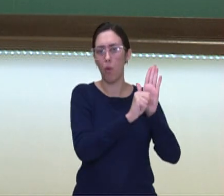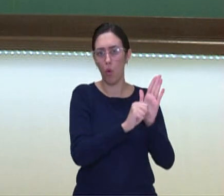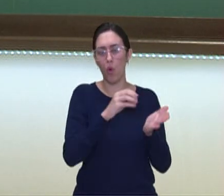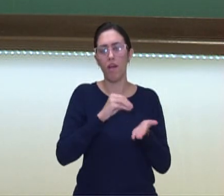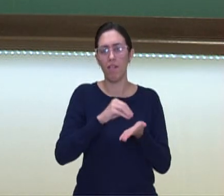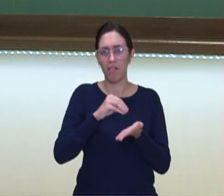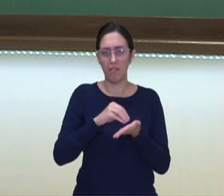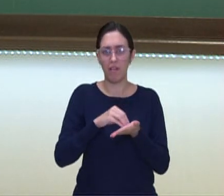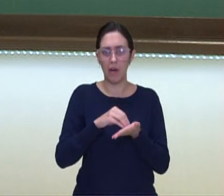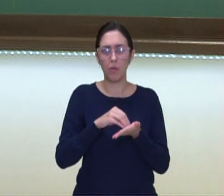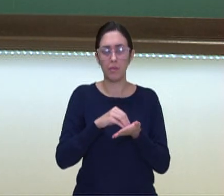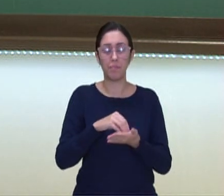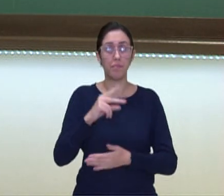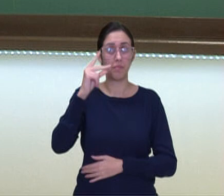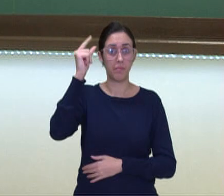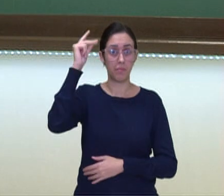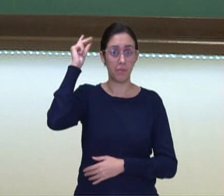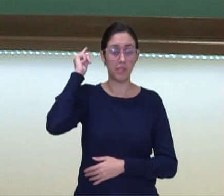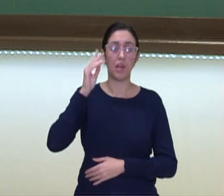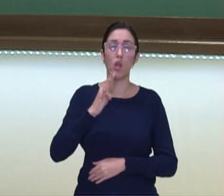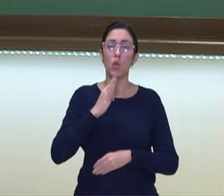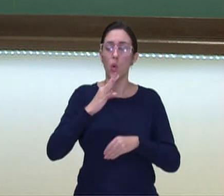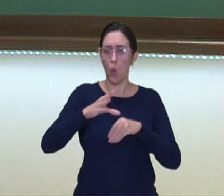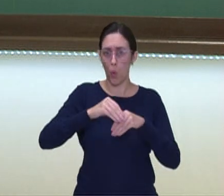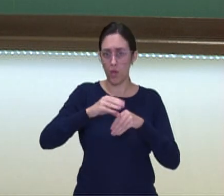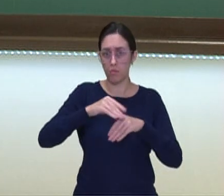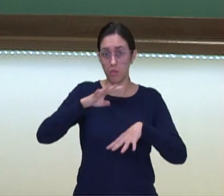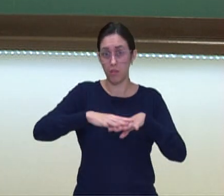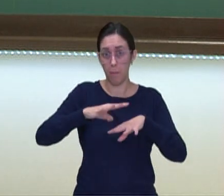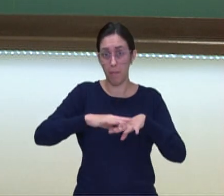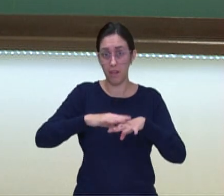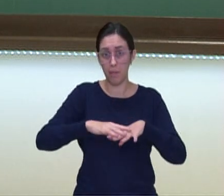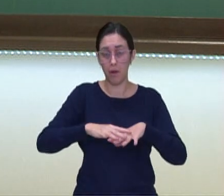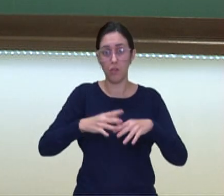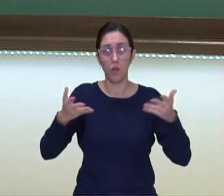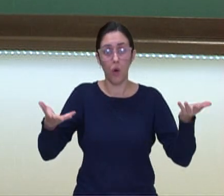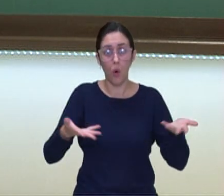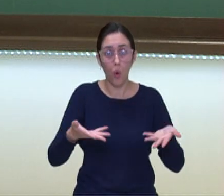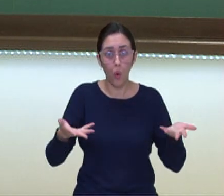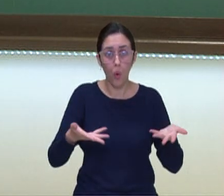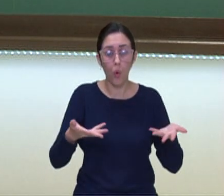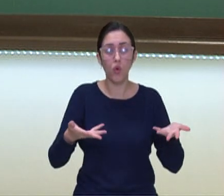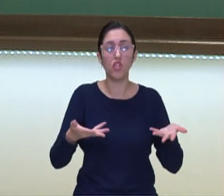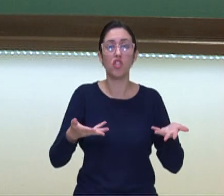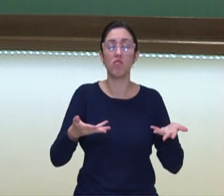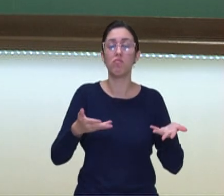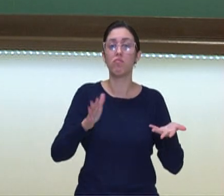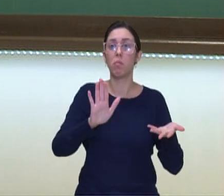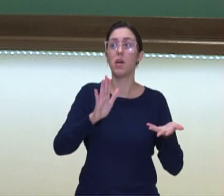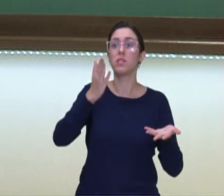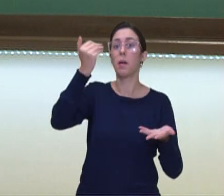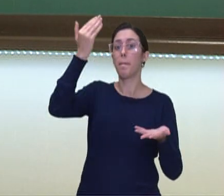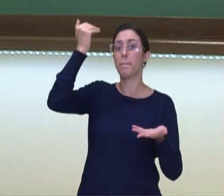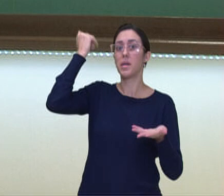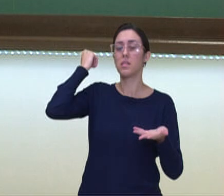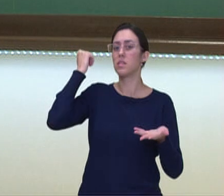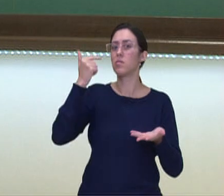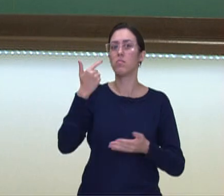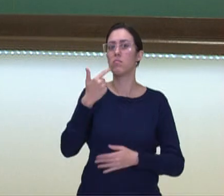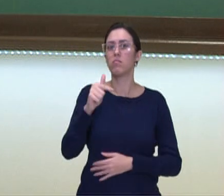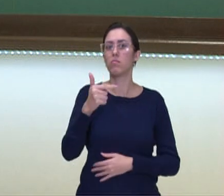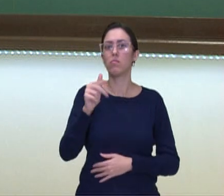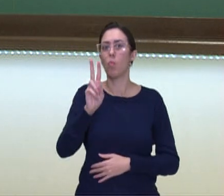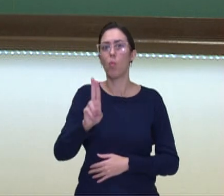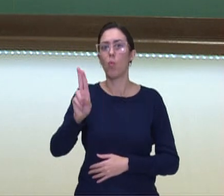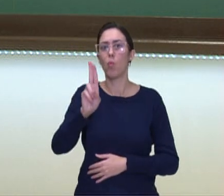épocas, o conhecimento matemático que a gente tem hoje, ele existiu sem a existência dos números que a gente conhece hoje. Então